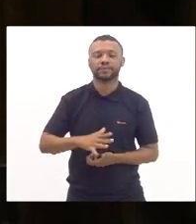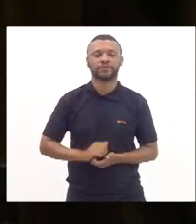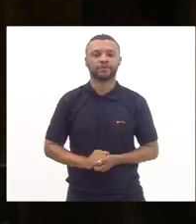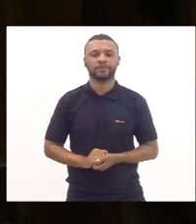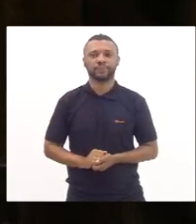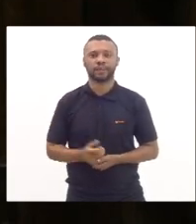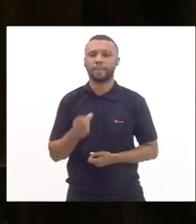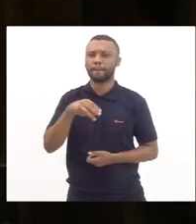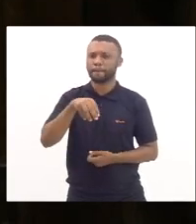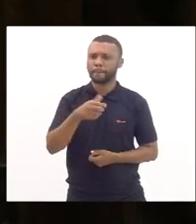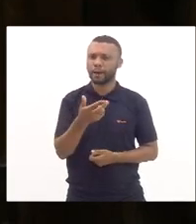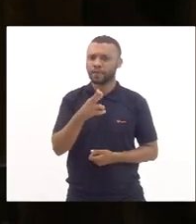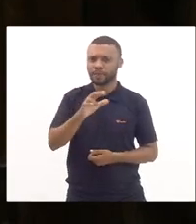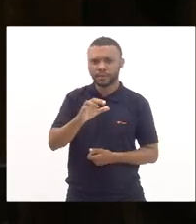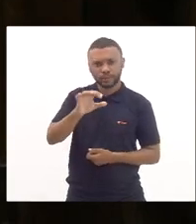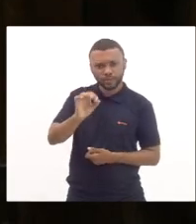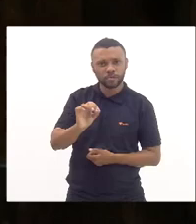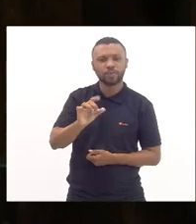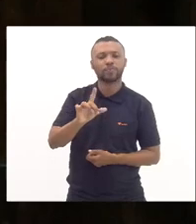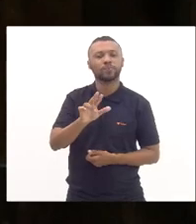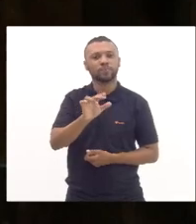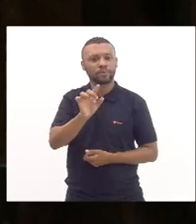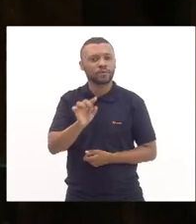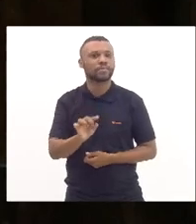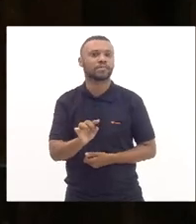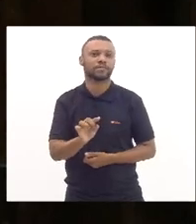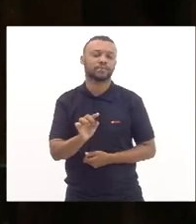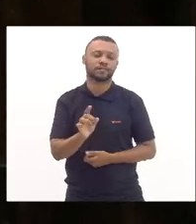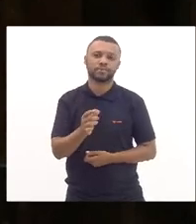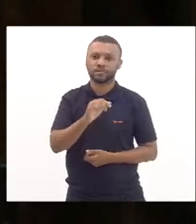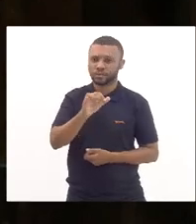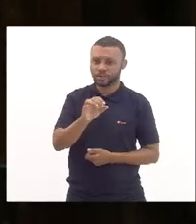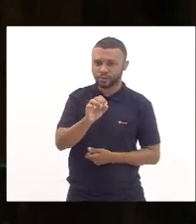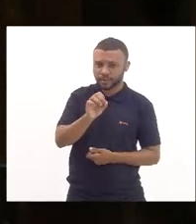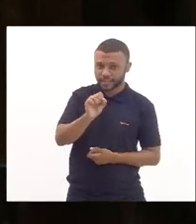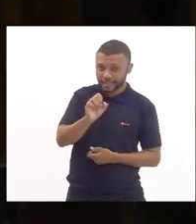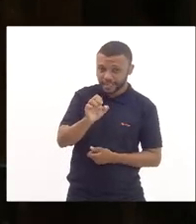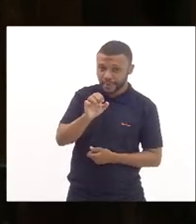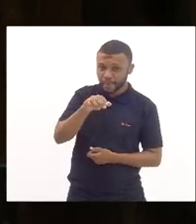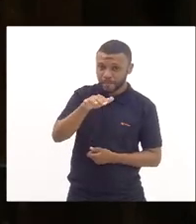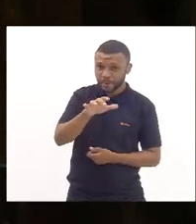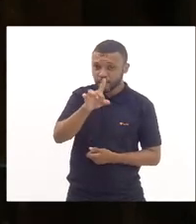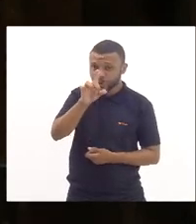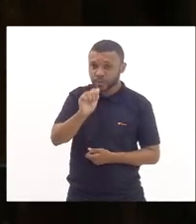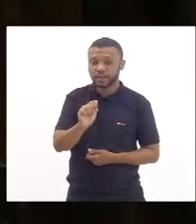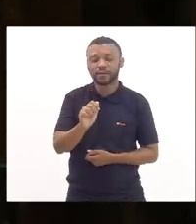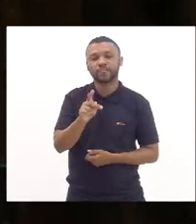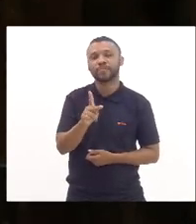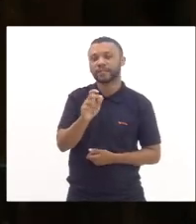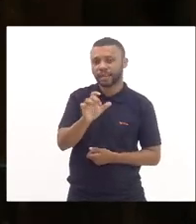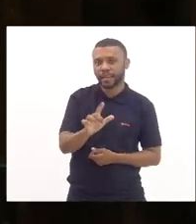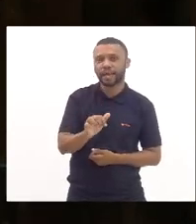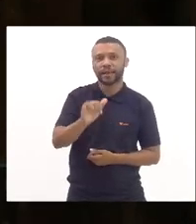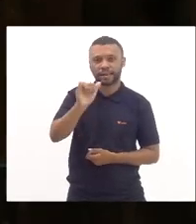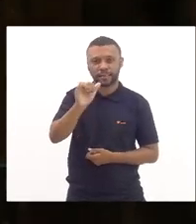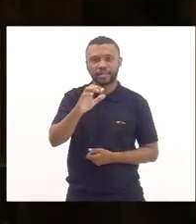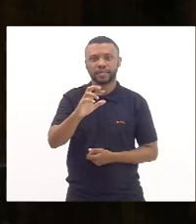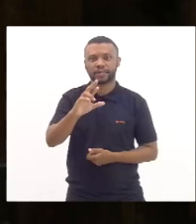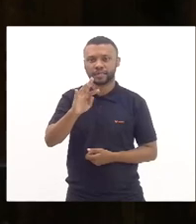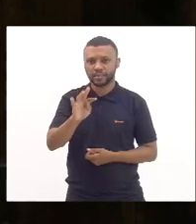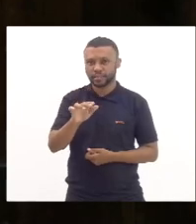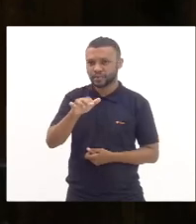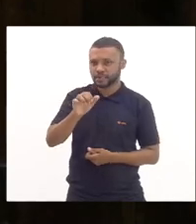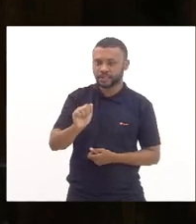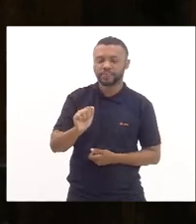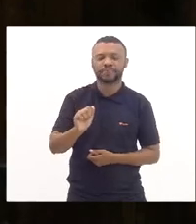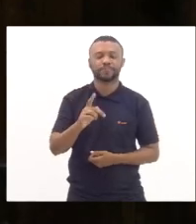Maurício Luiz do Nascimento de Souza, Josenilda Pereira Machado, Kelly Cristina de Freitas Pérez, Paulo